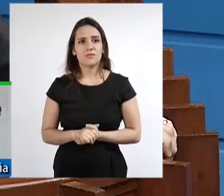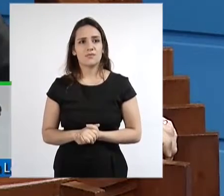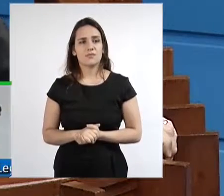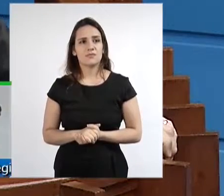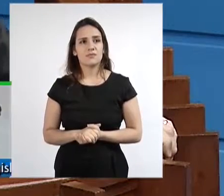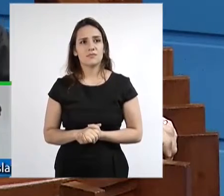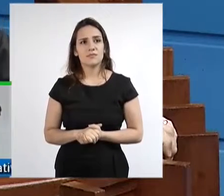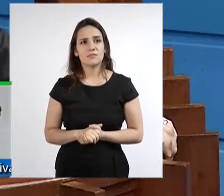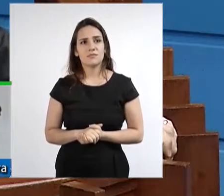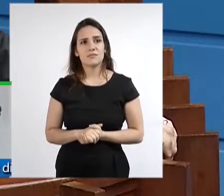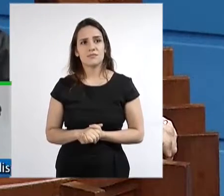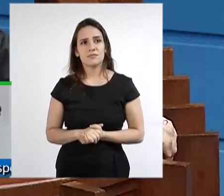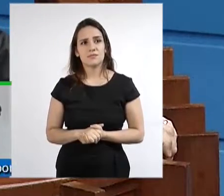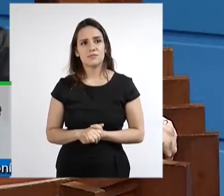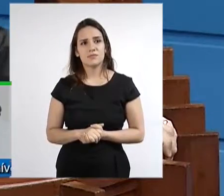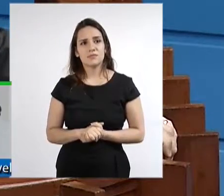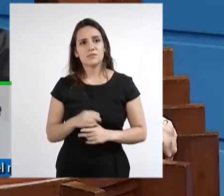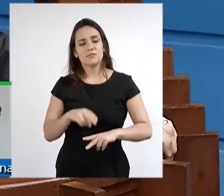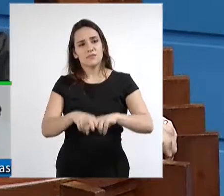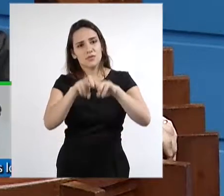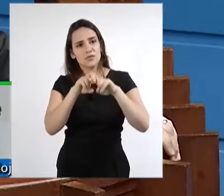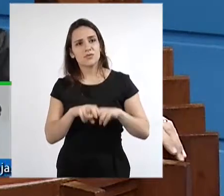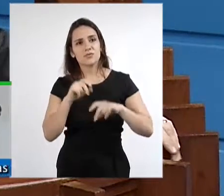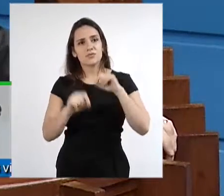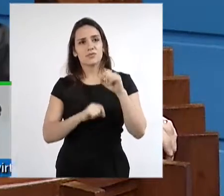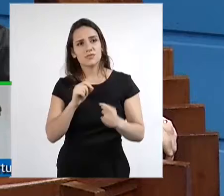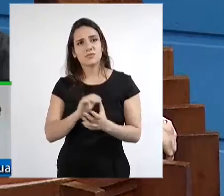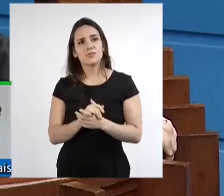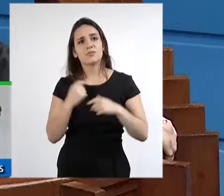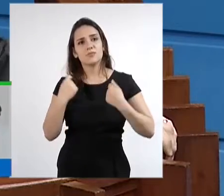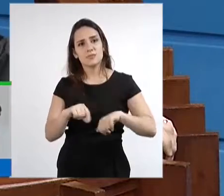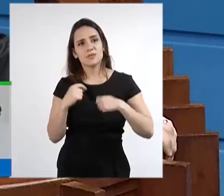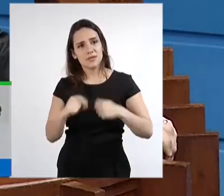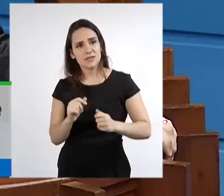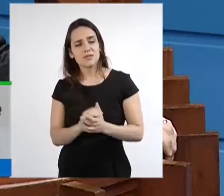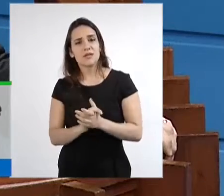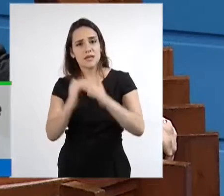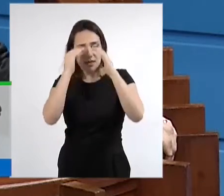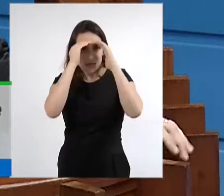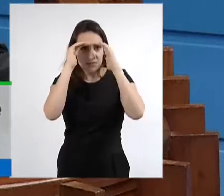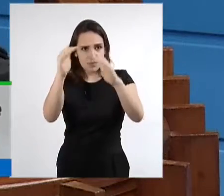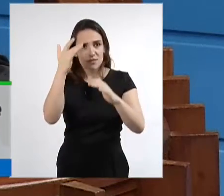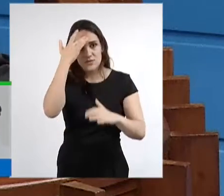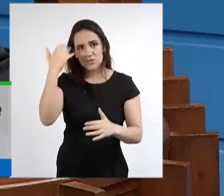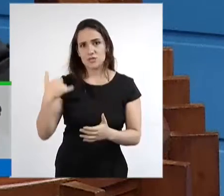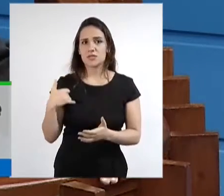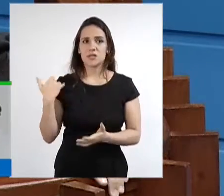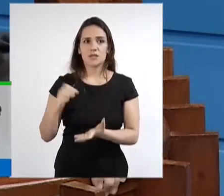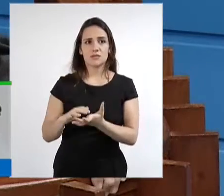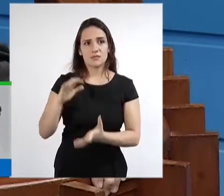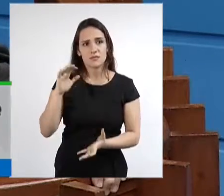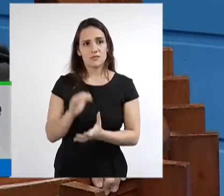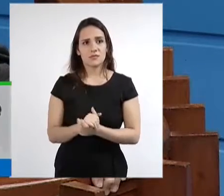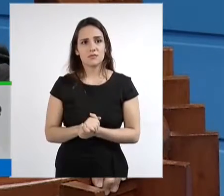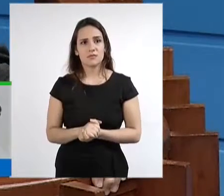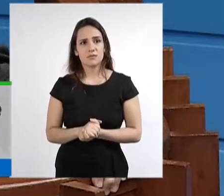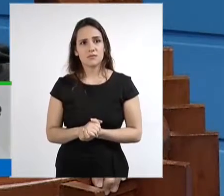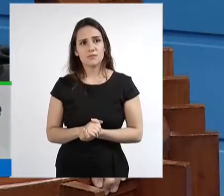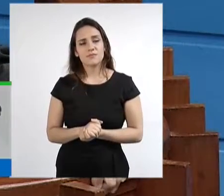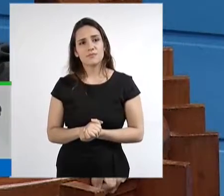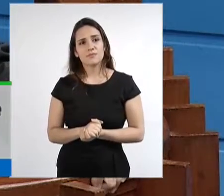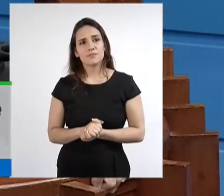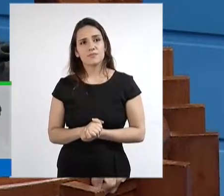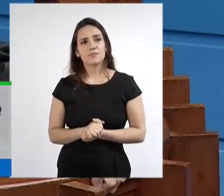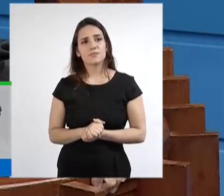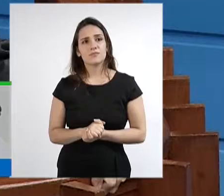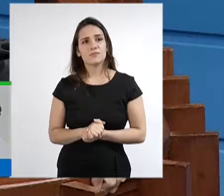precisamos fortalecer a cultura do respeito à pessoa idosa. Isso não precisa estar escrito.